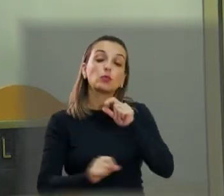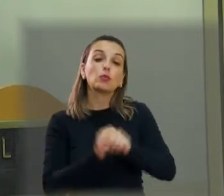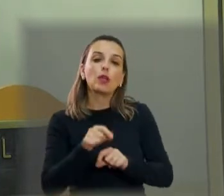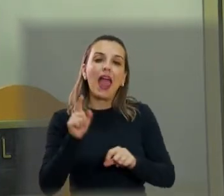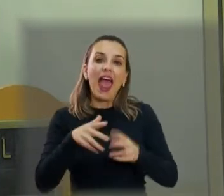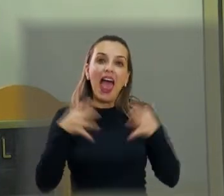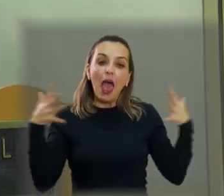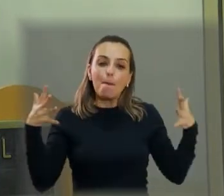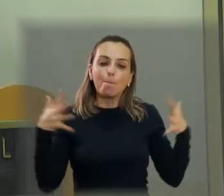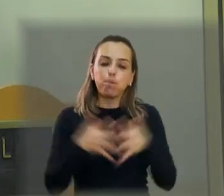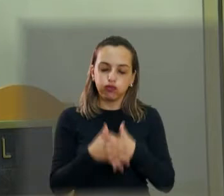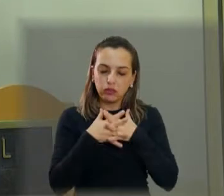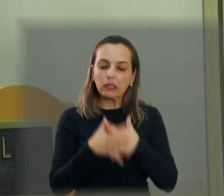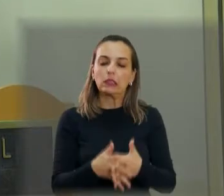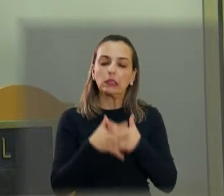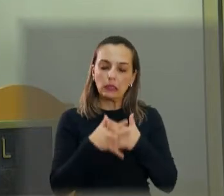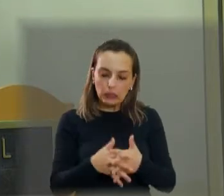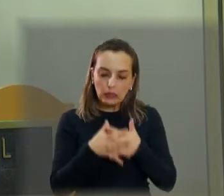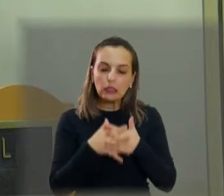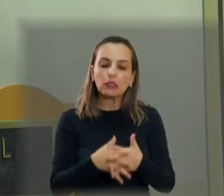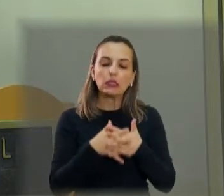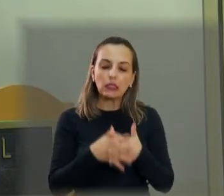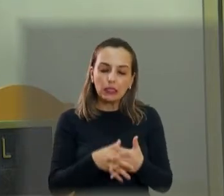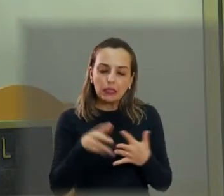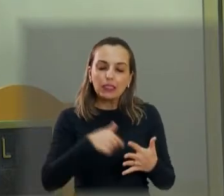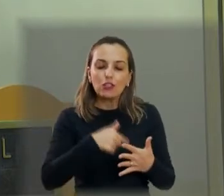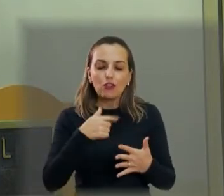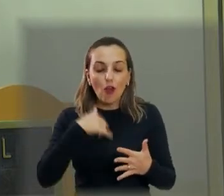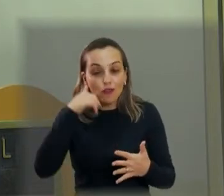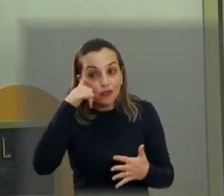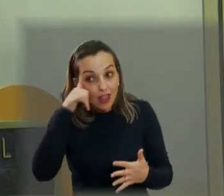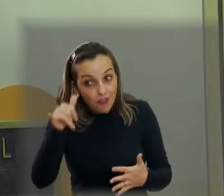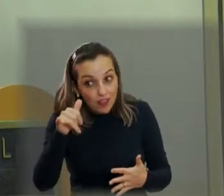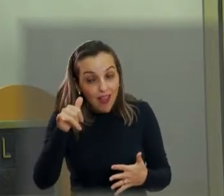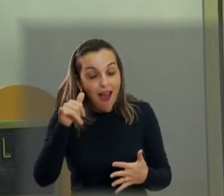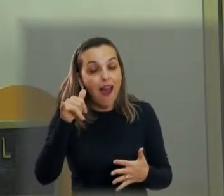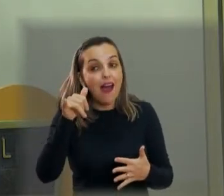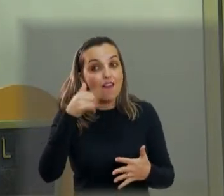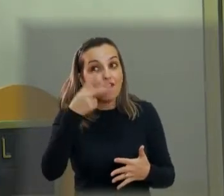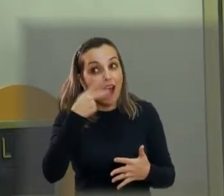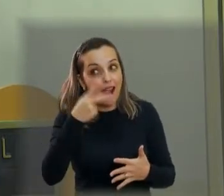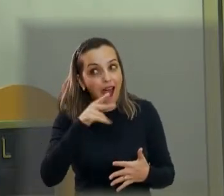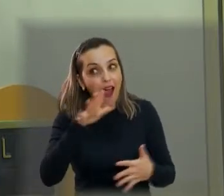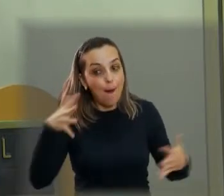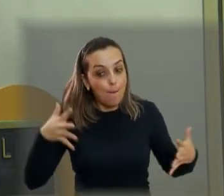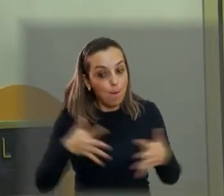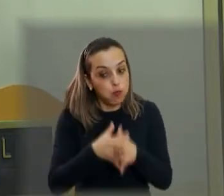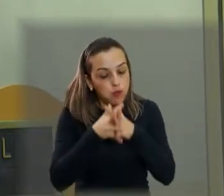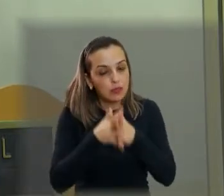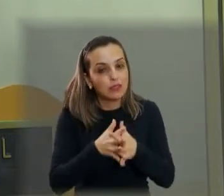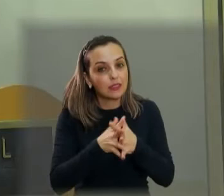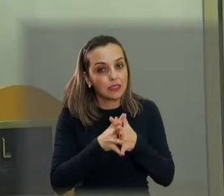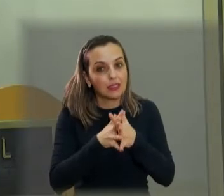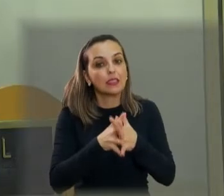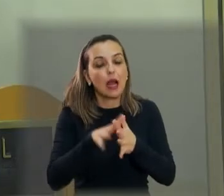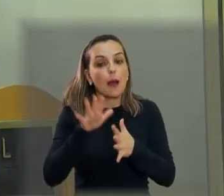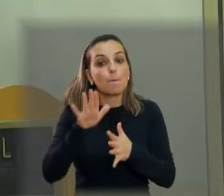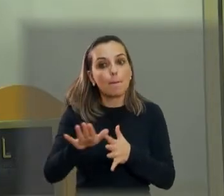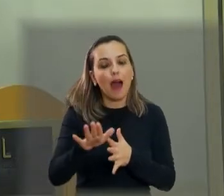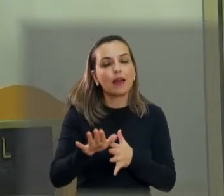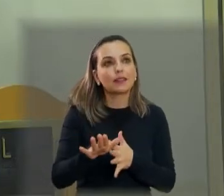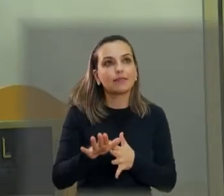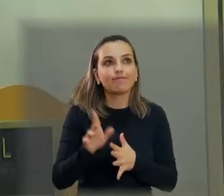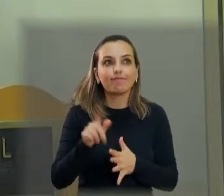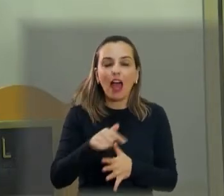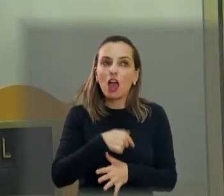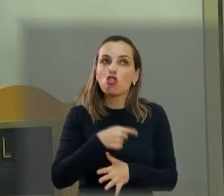caos, exatamente, que a gente sempre evitou falar essa palavra, porque a gente internamente a gente quer se manter íntegro e dizer